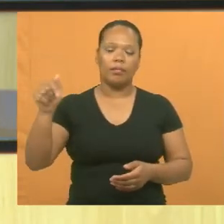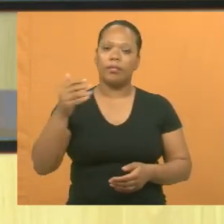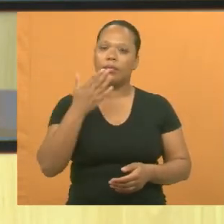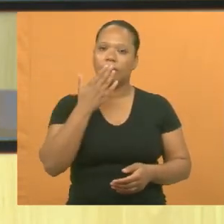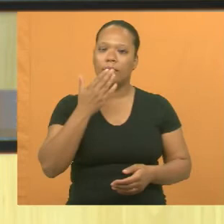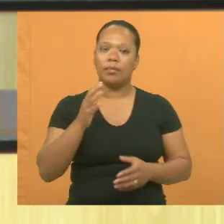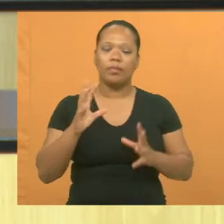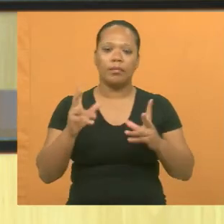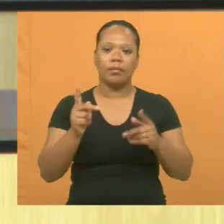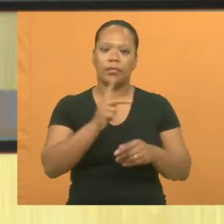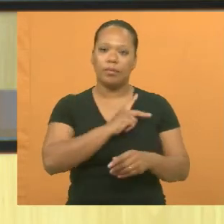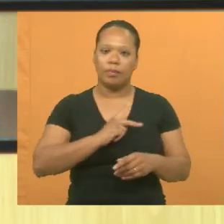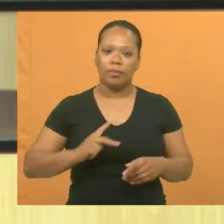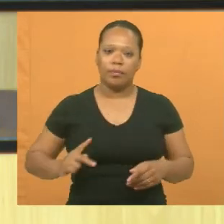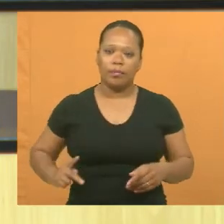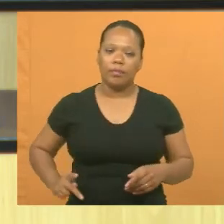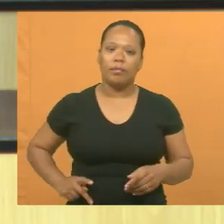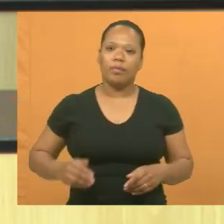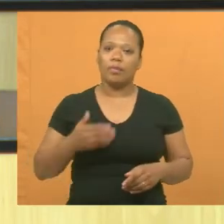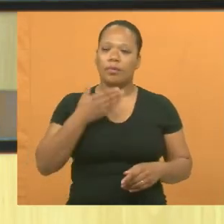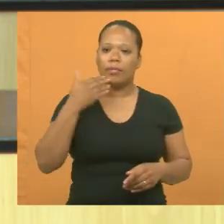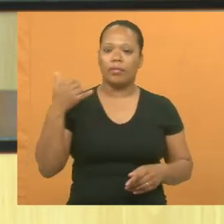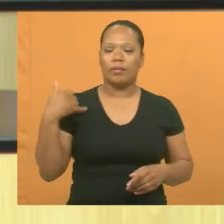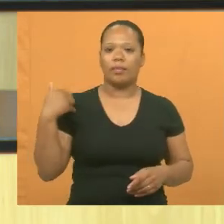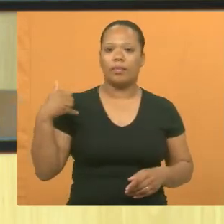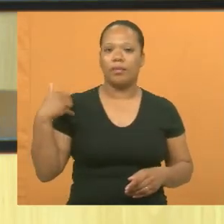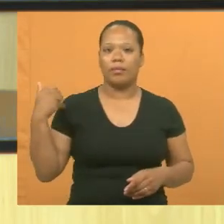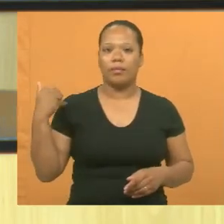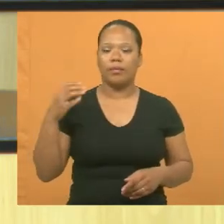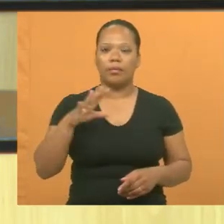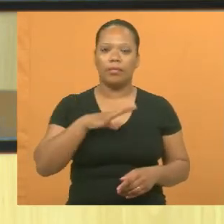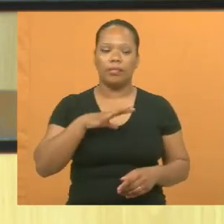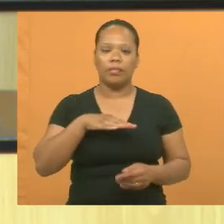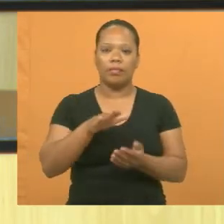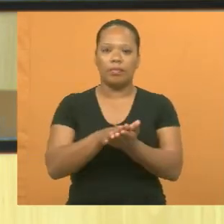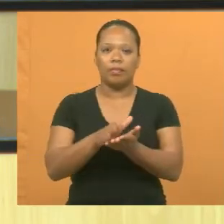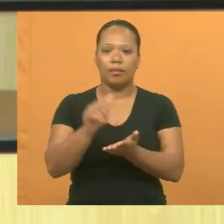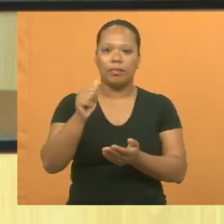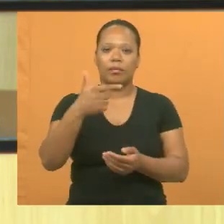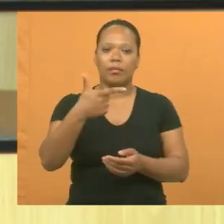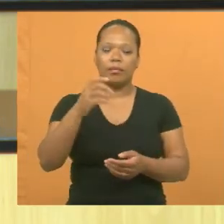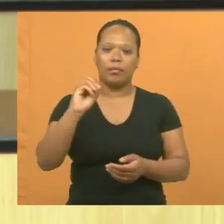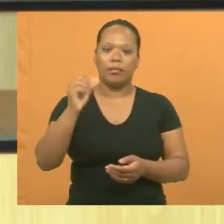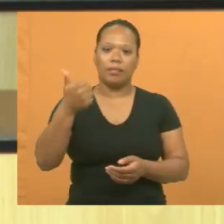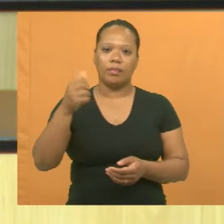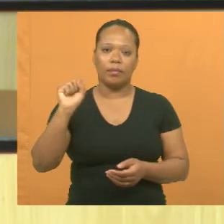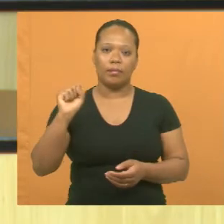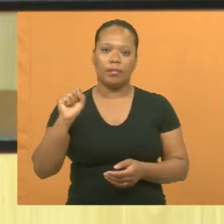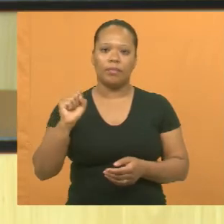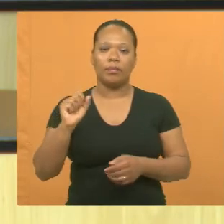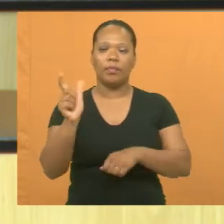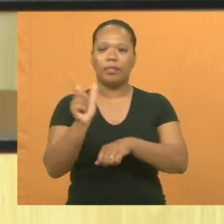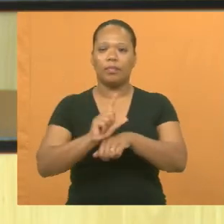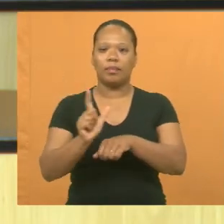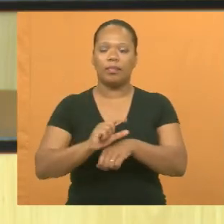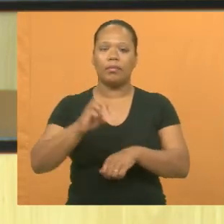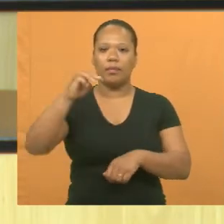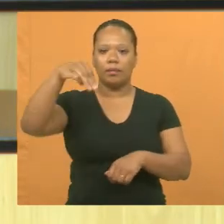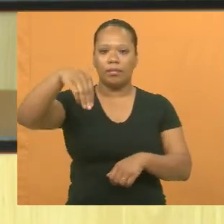requer em nome dos integrantes da Câmara da Melhor Idade de Jacareí, edição de 2018, que a loja Mega